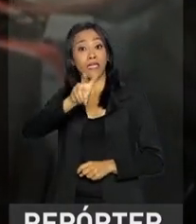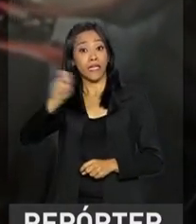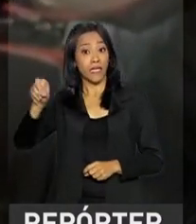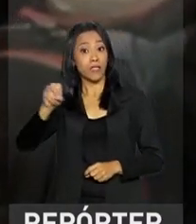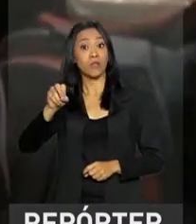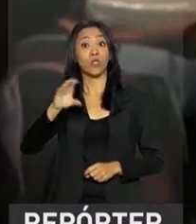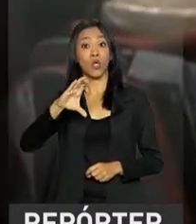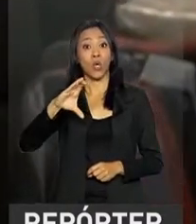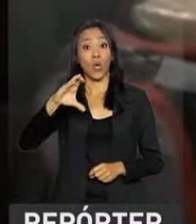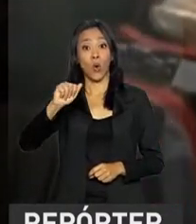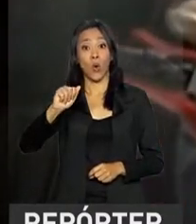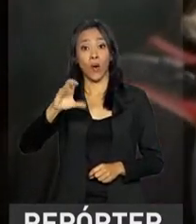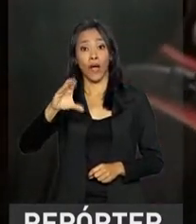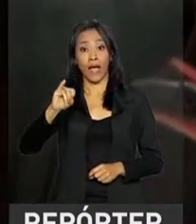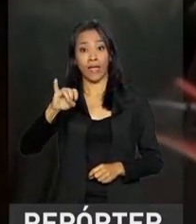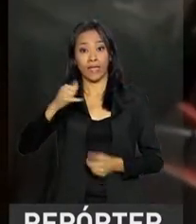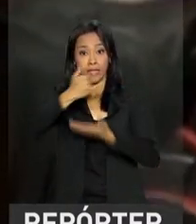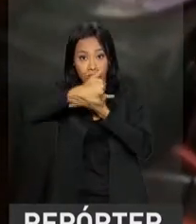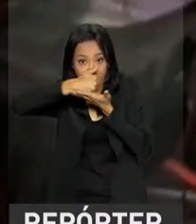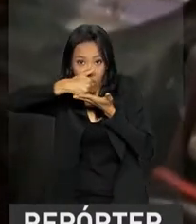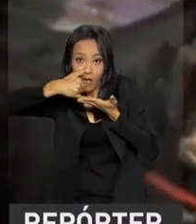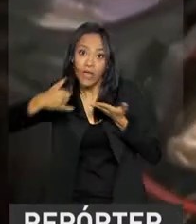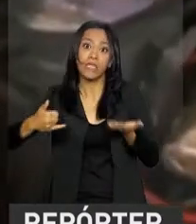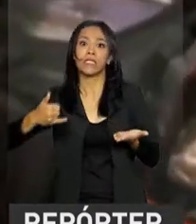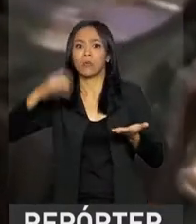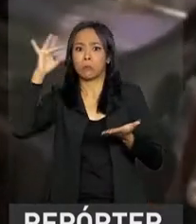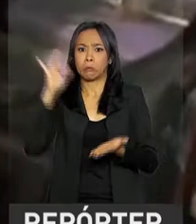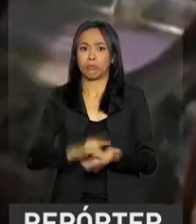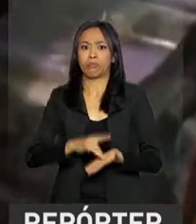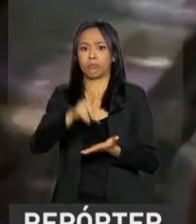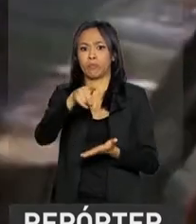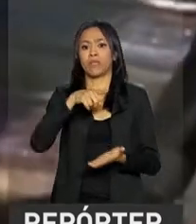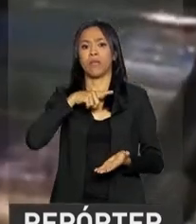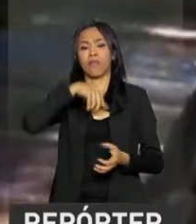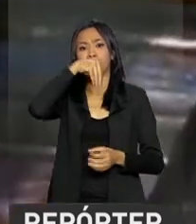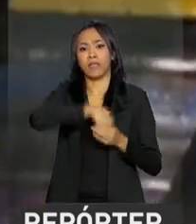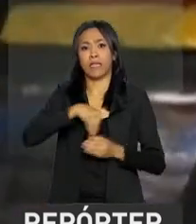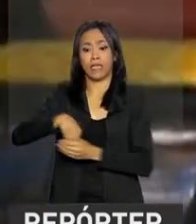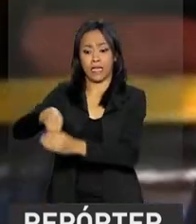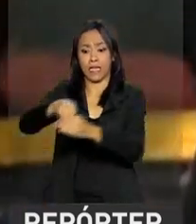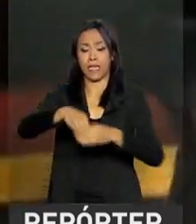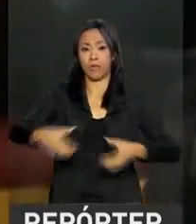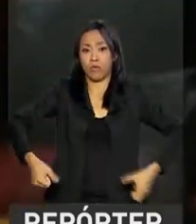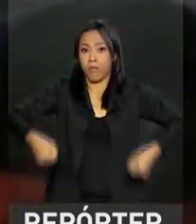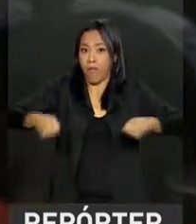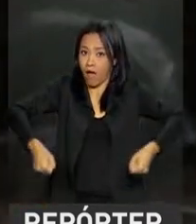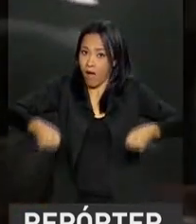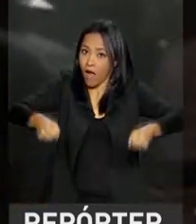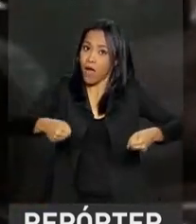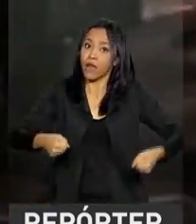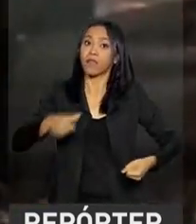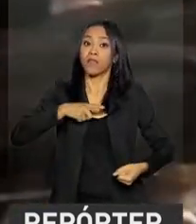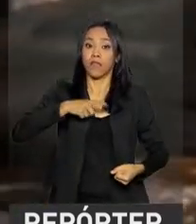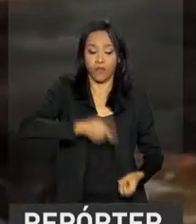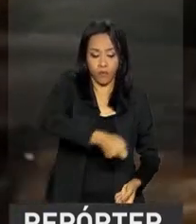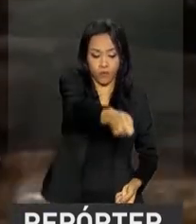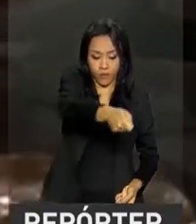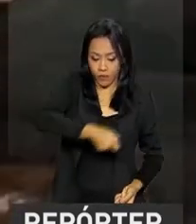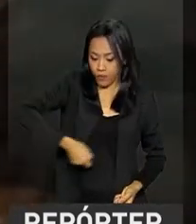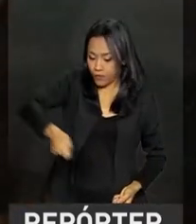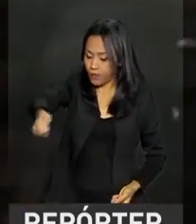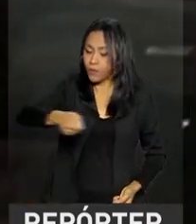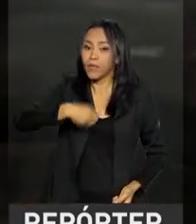no porto do rio a droga embalada a vácuo estava dentro de malas a polícia utilizava aparelhos de raio x e cães farejadores